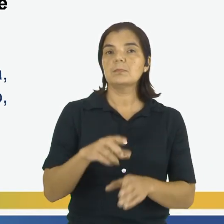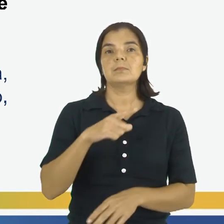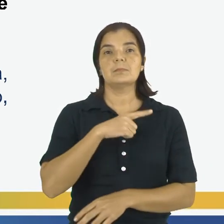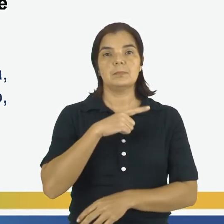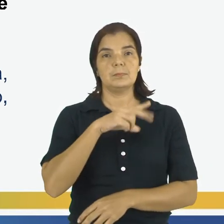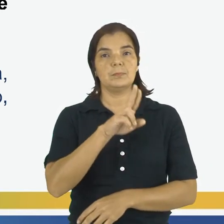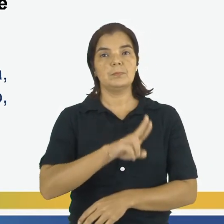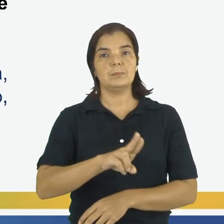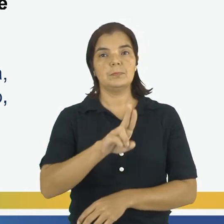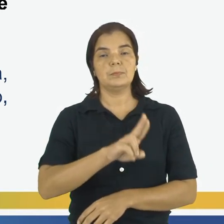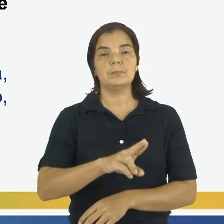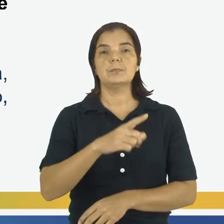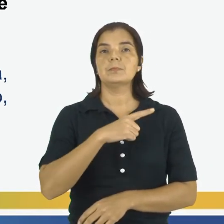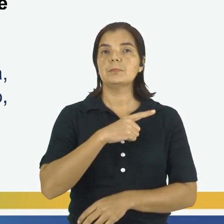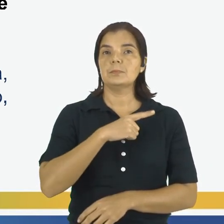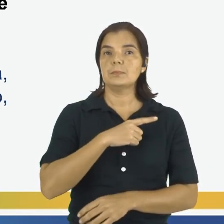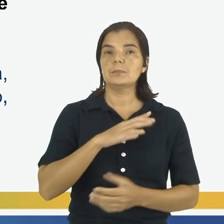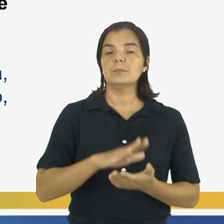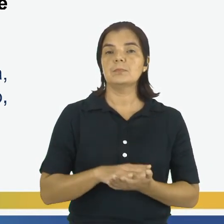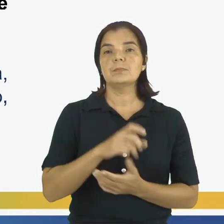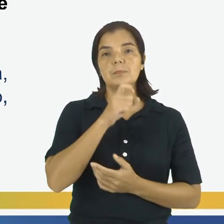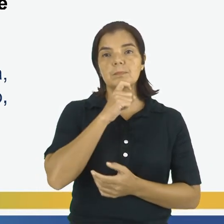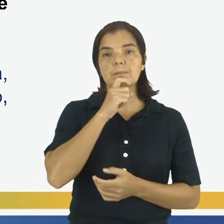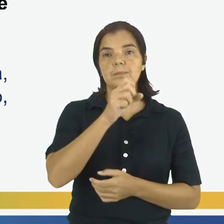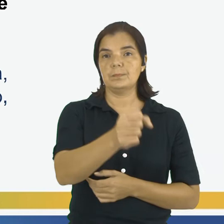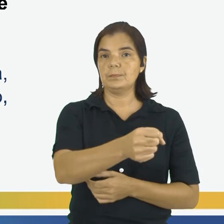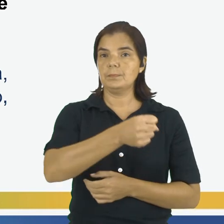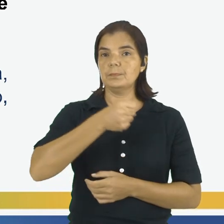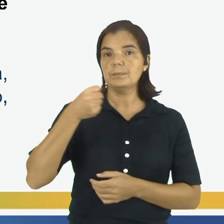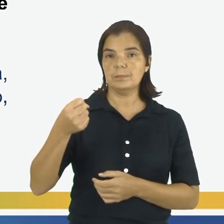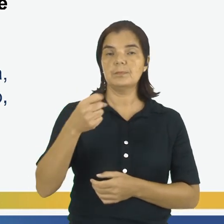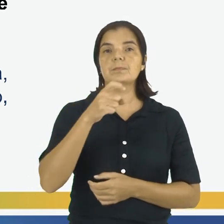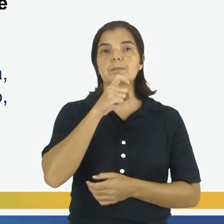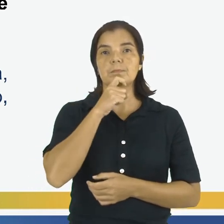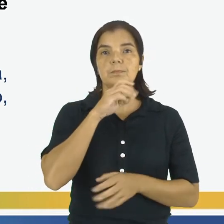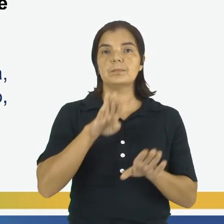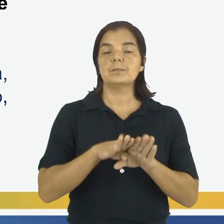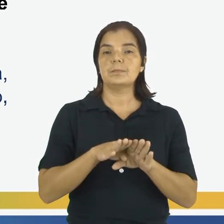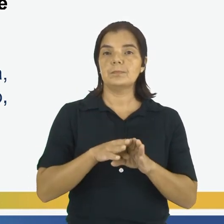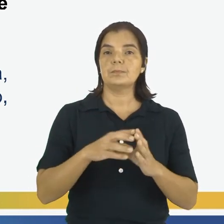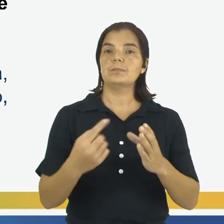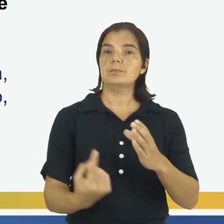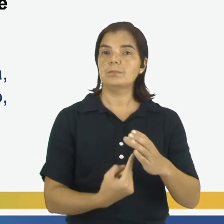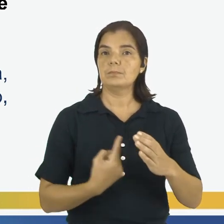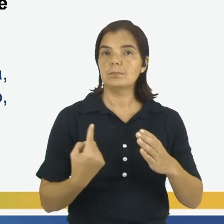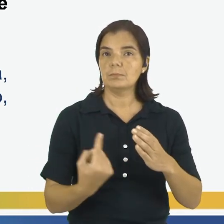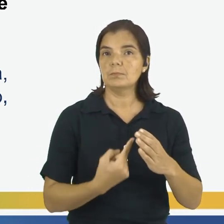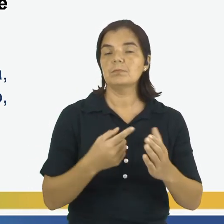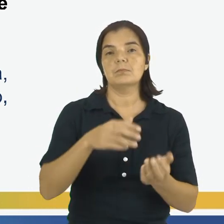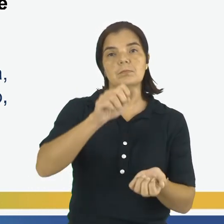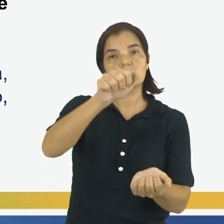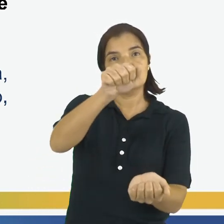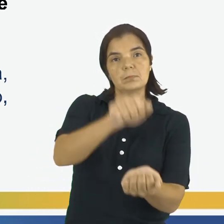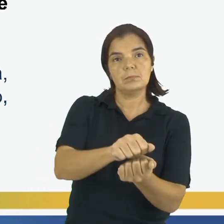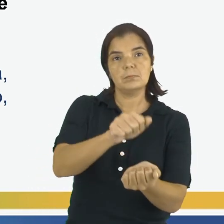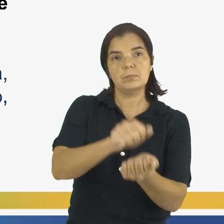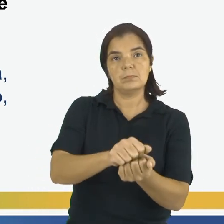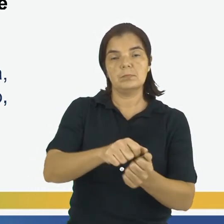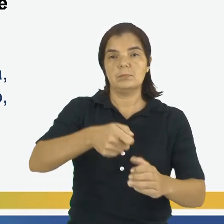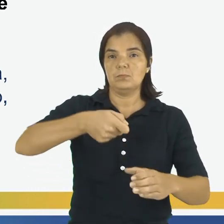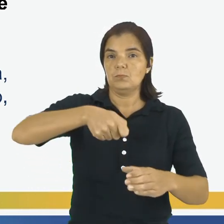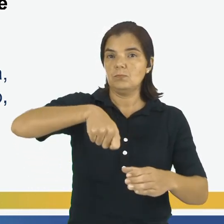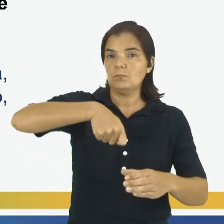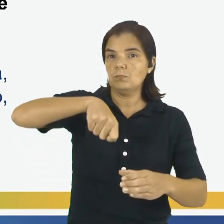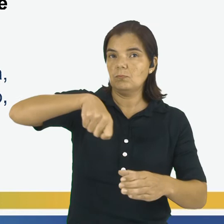funcionar, nós temos aí um exemplo, a geladeira, o micro-ondas, sanduicheira,